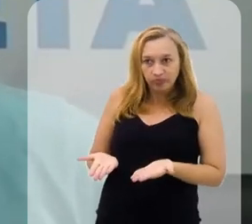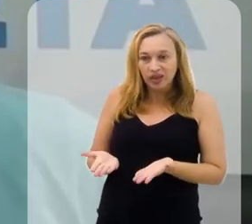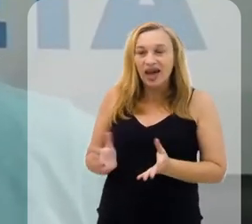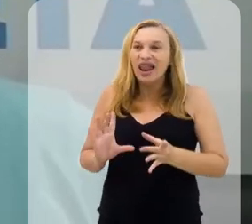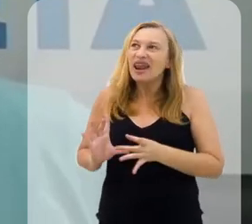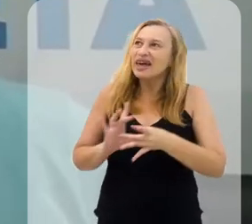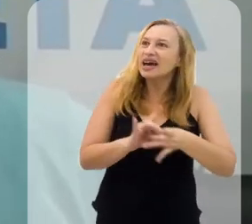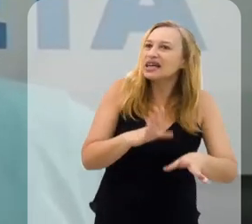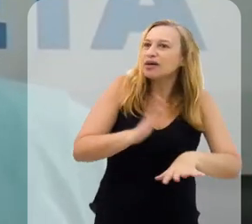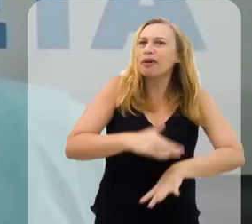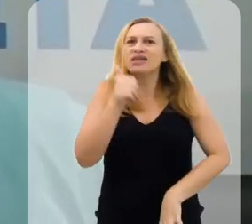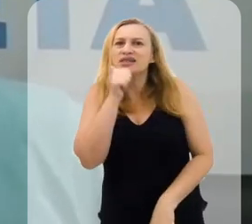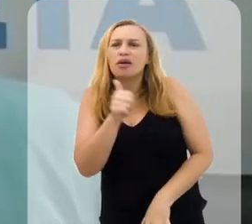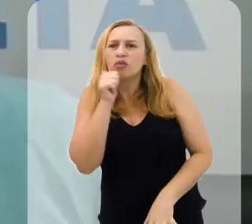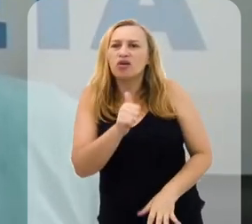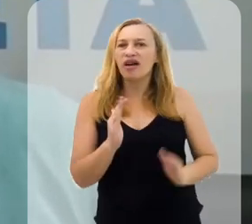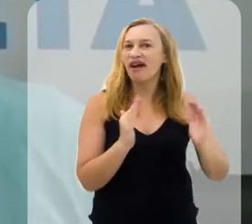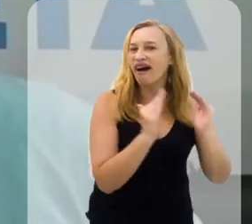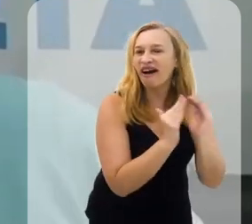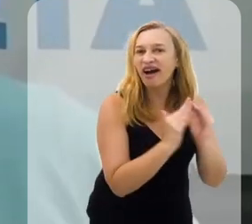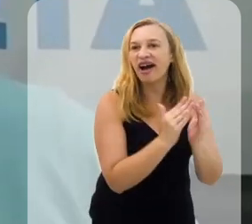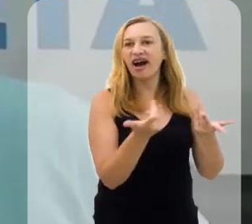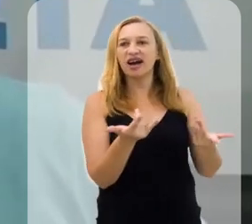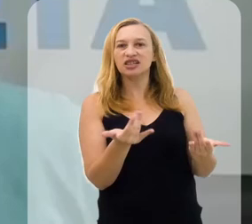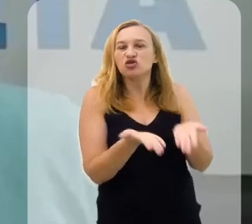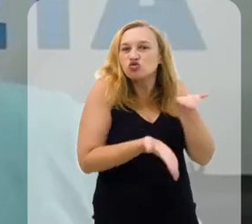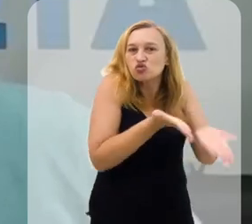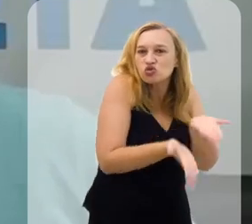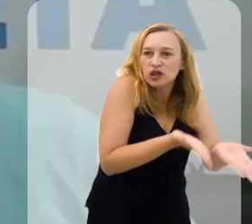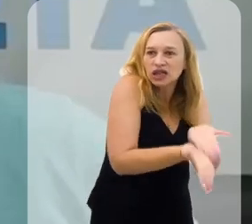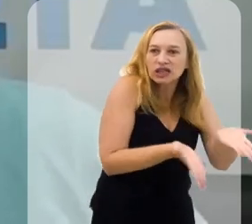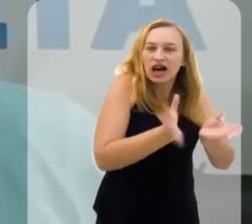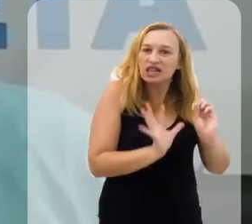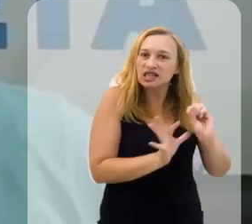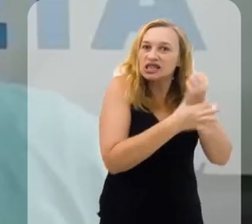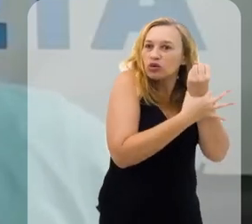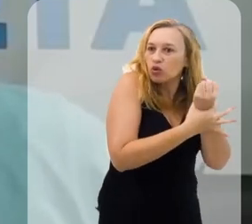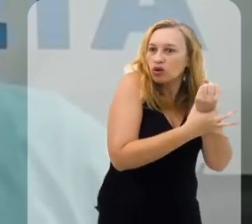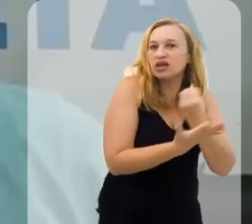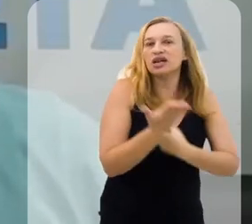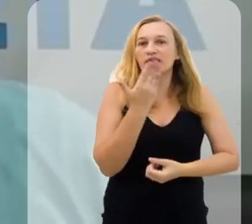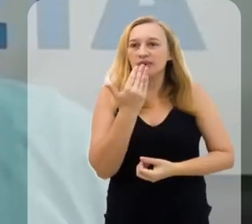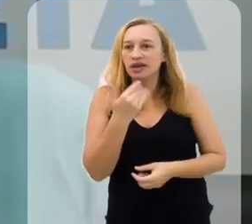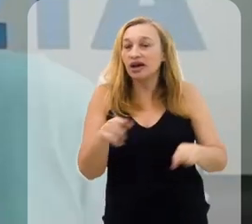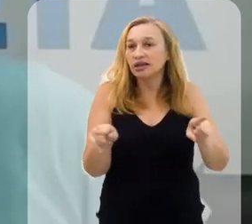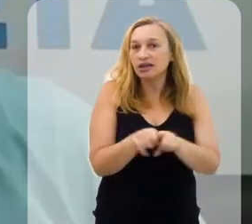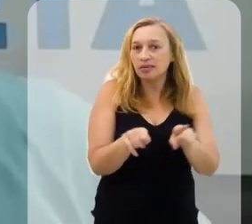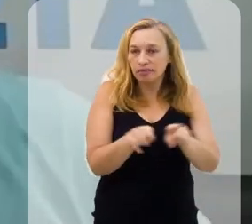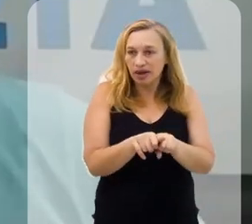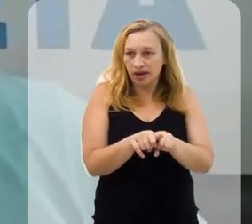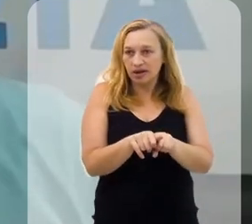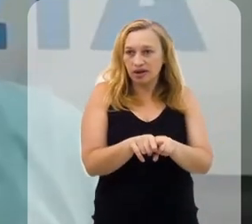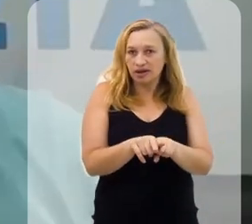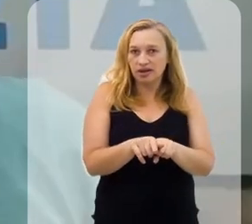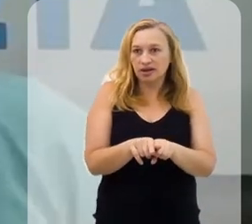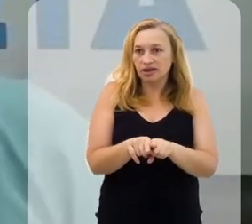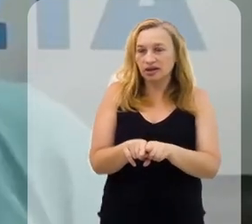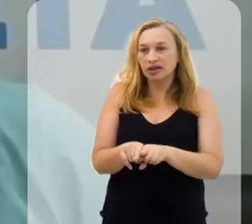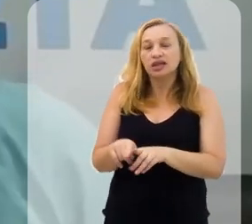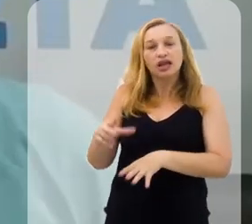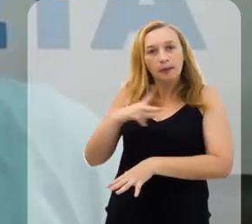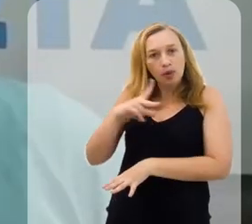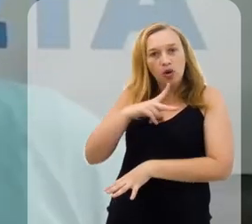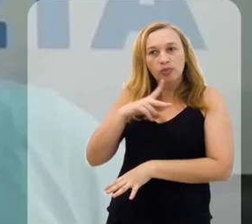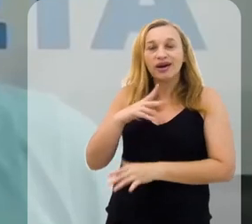restrita, ligada mais à mulher e à casa, aos cuidados, à segurança alimentar também, mas muito do entorno